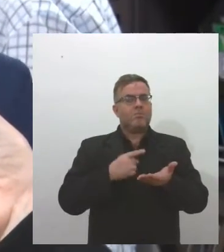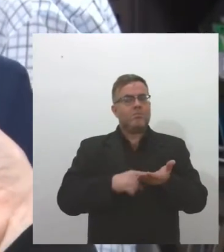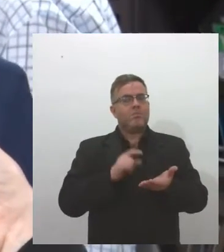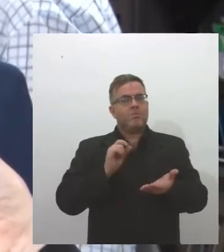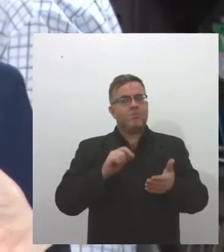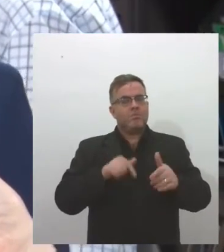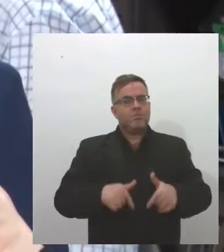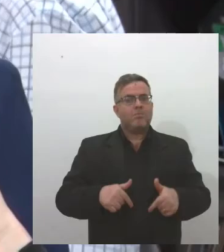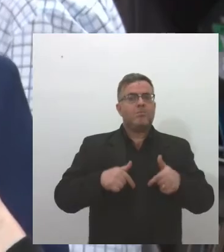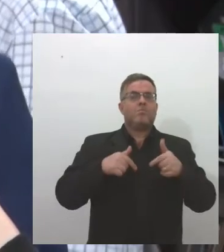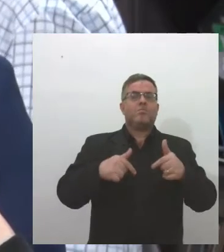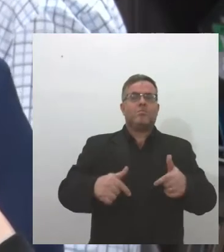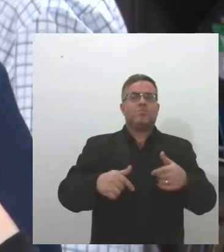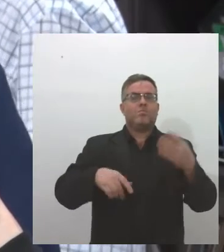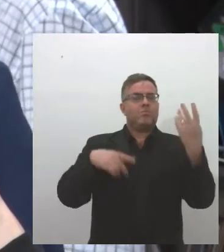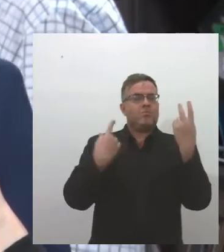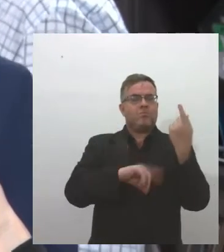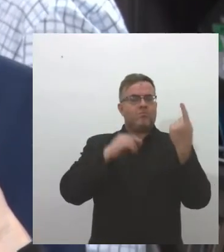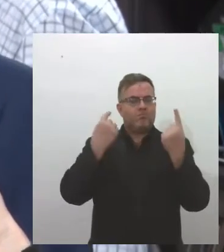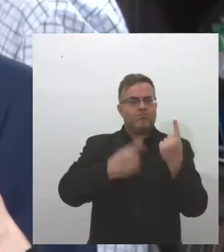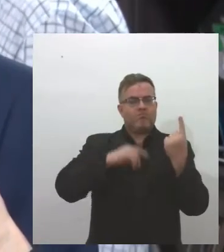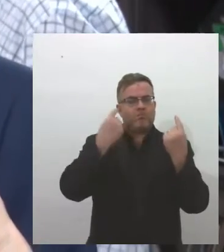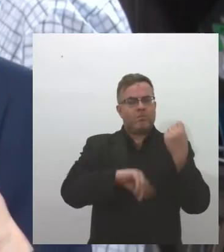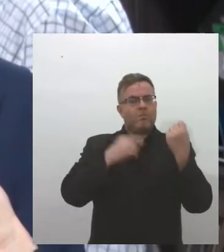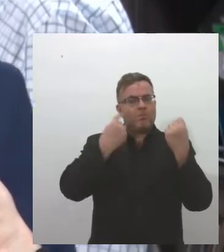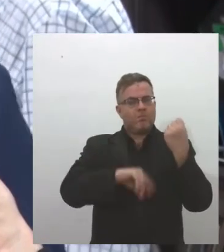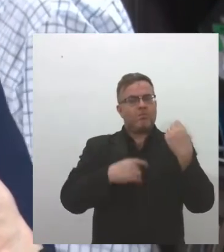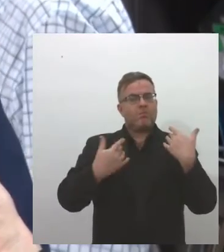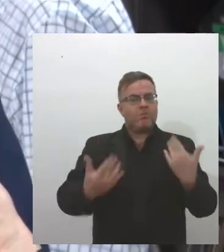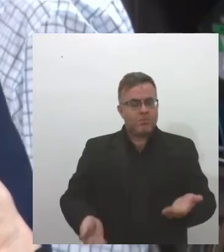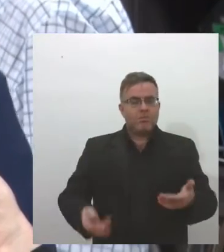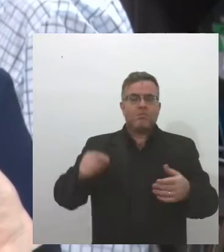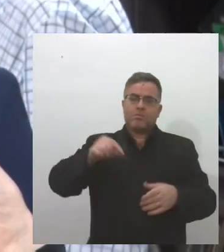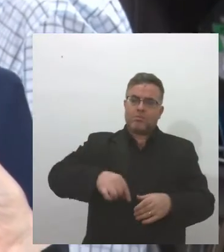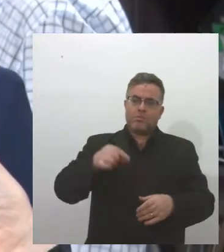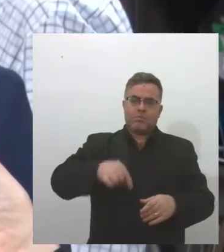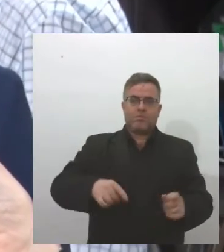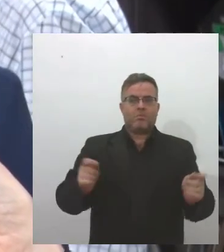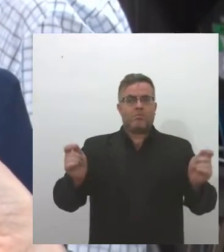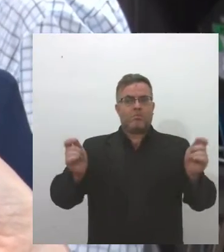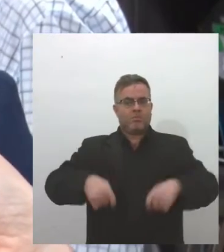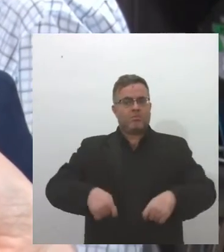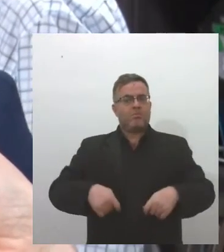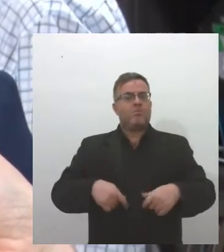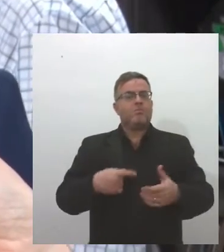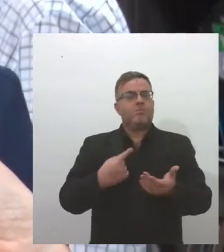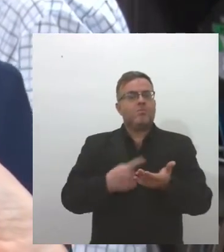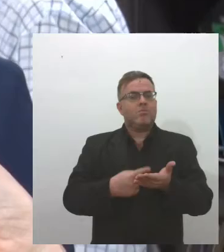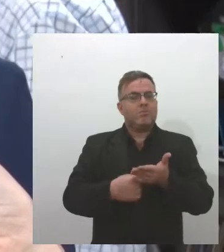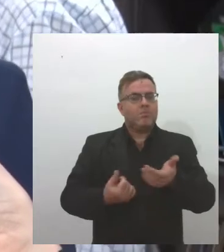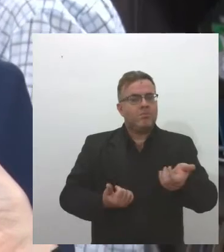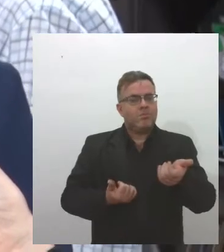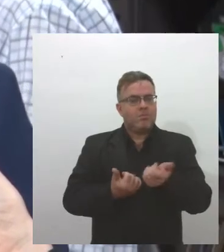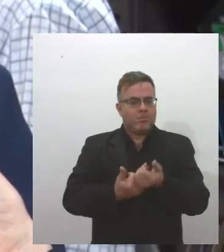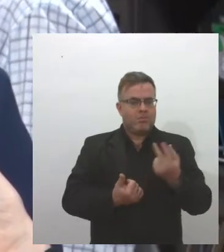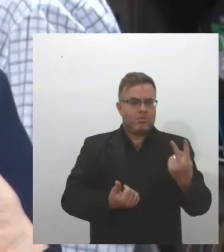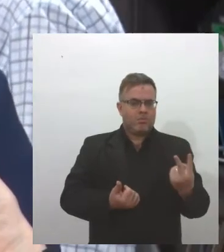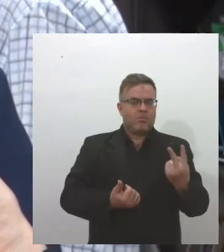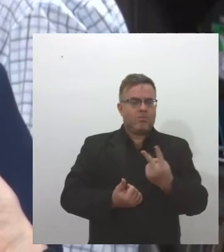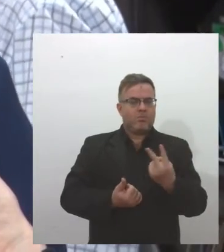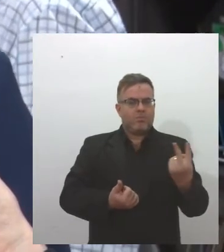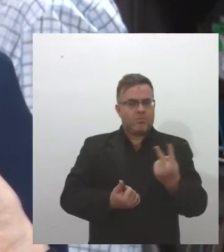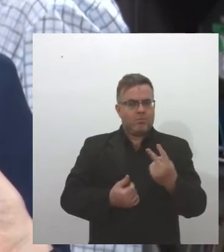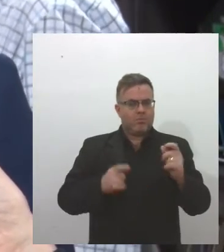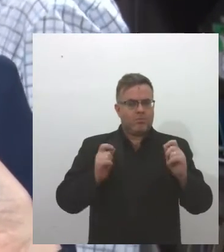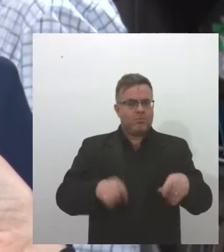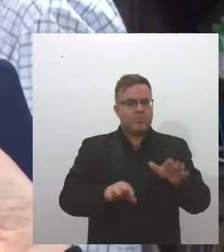combate à tortura. Essa casa manifestou total apoio a essas dois órgãos, né, que